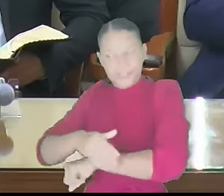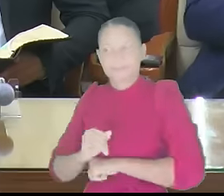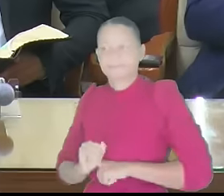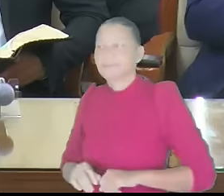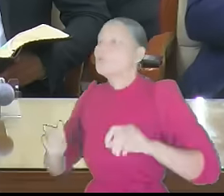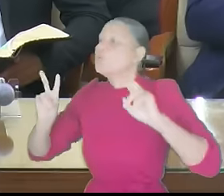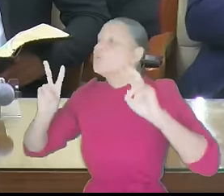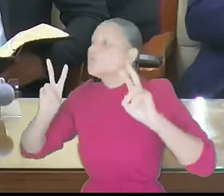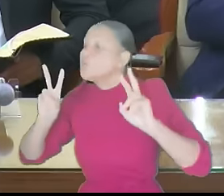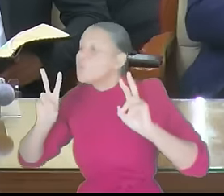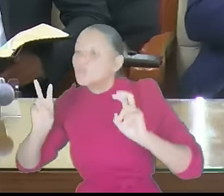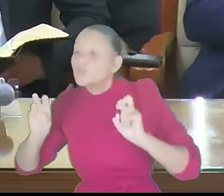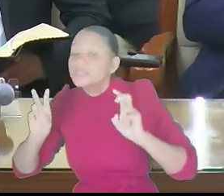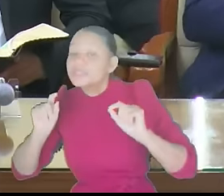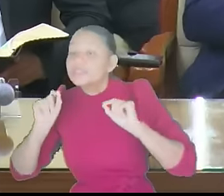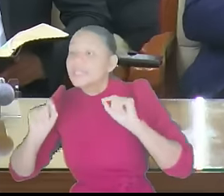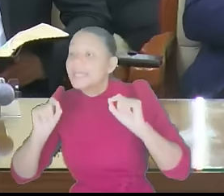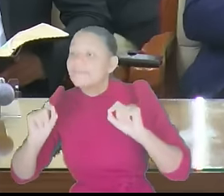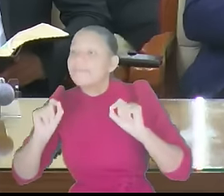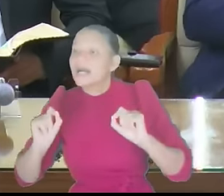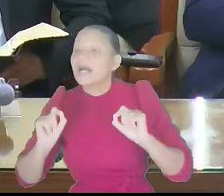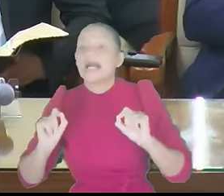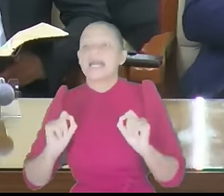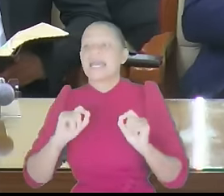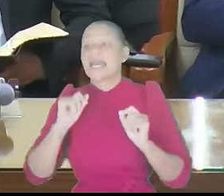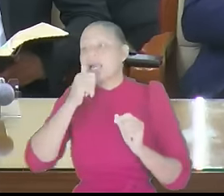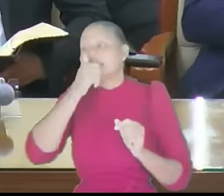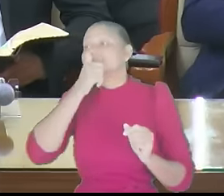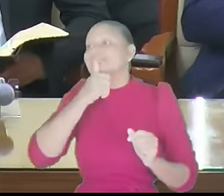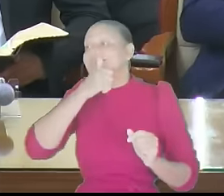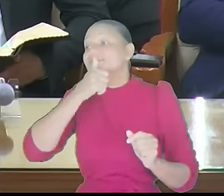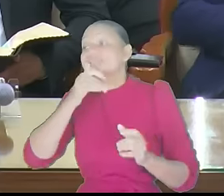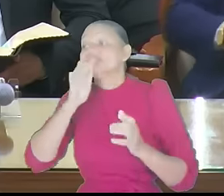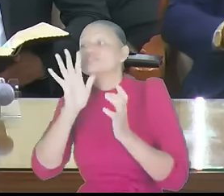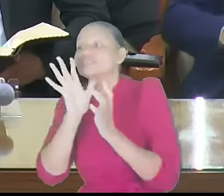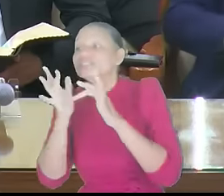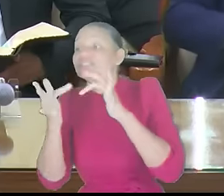Vai ter muito pecador lá, fale sobre Jesus.